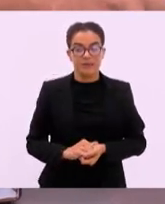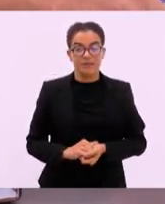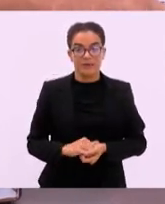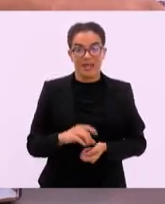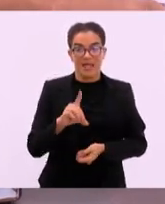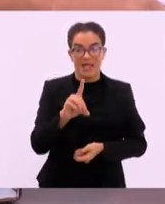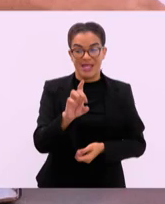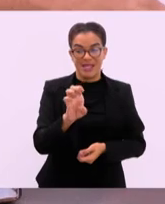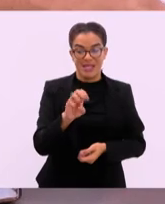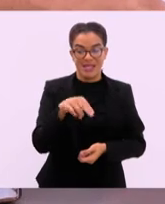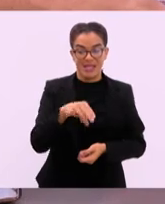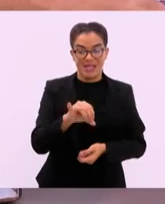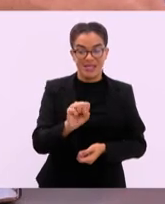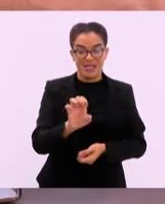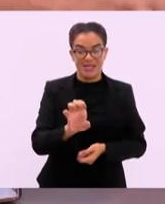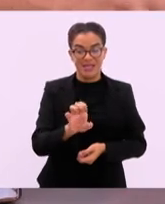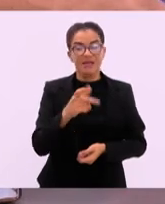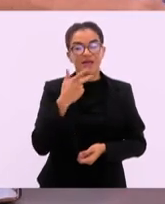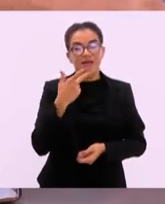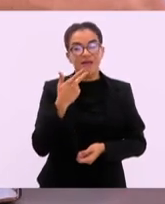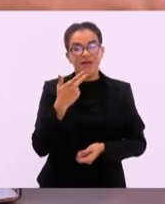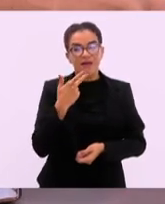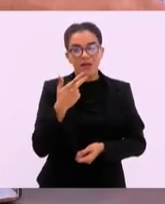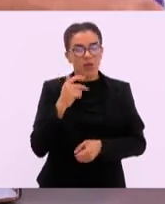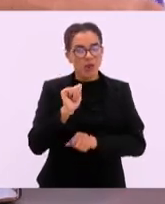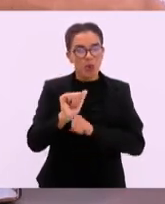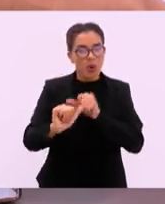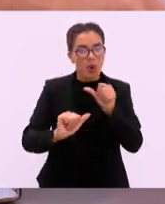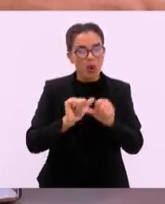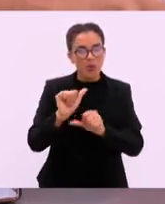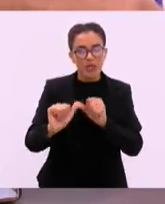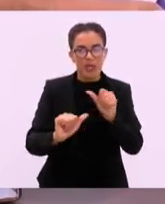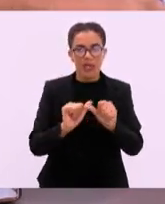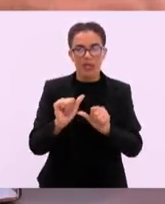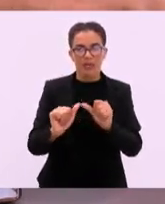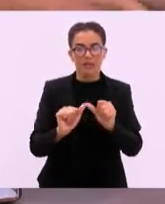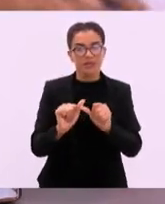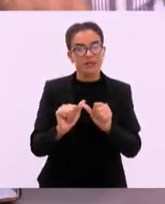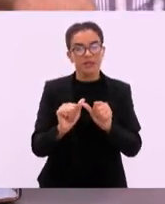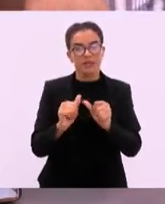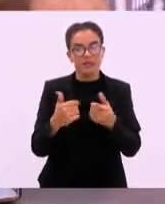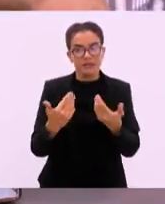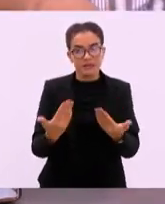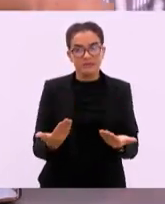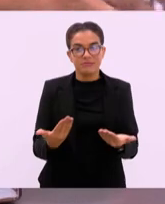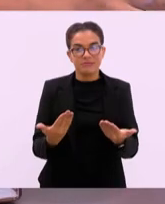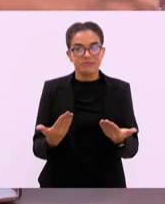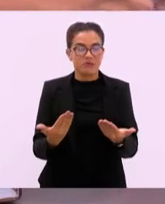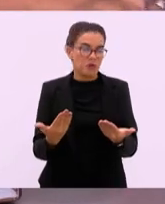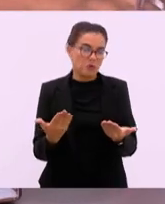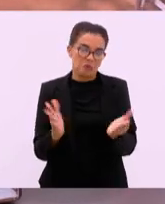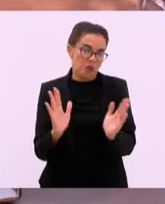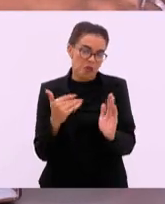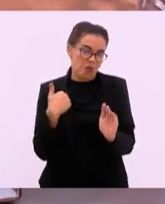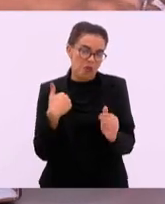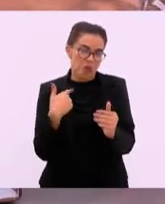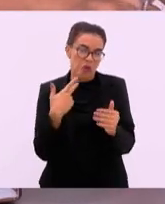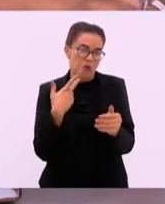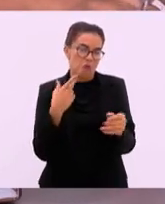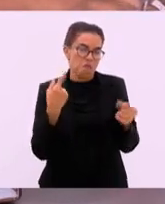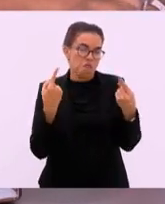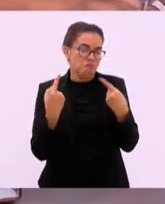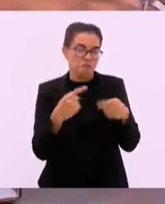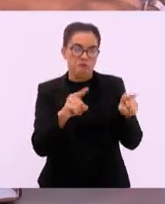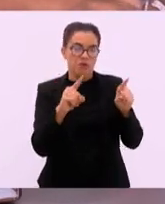Lobato e outras pessoas do meu gabinete dizem que isso não altera grandemente. Portanto, então, não me oponho. Não me oponho.